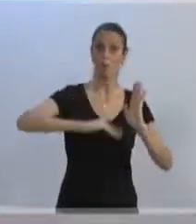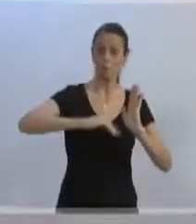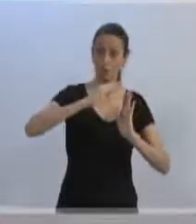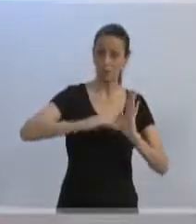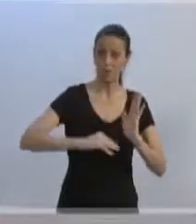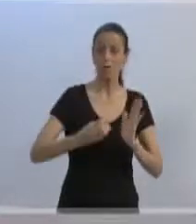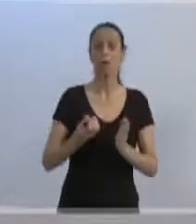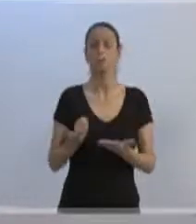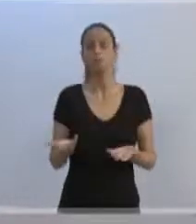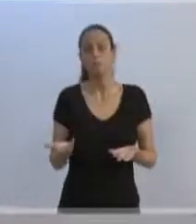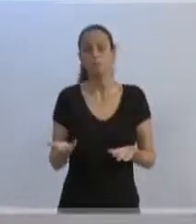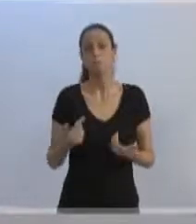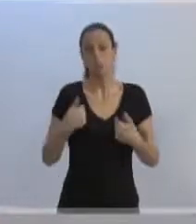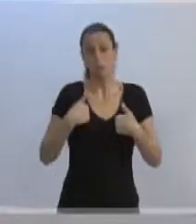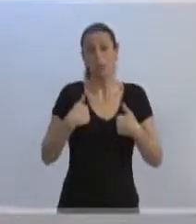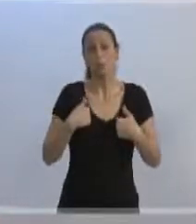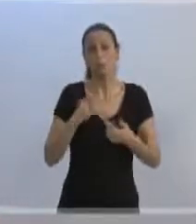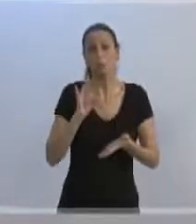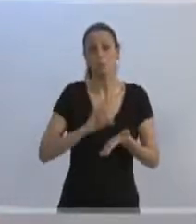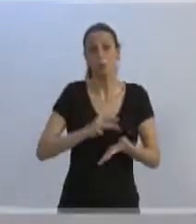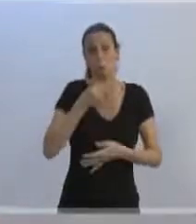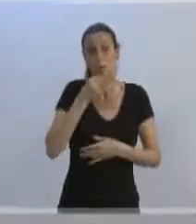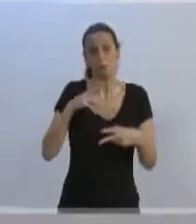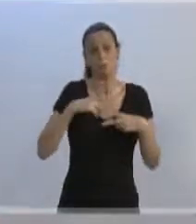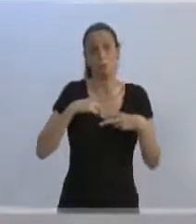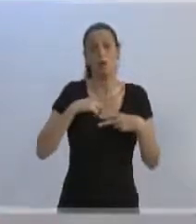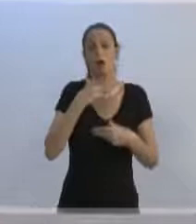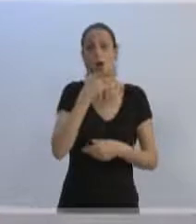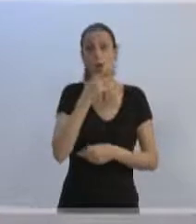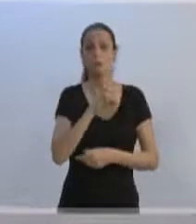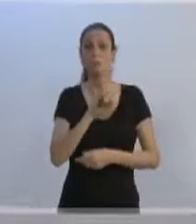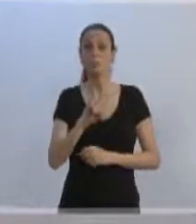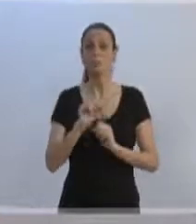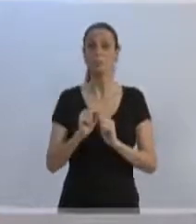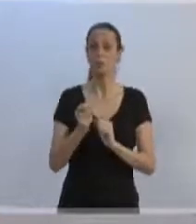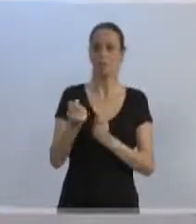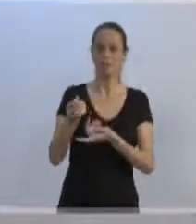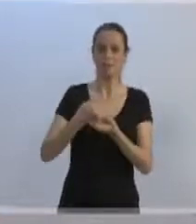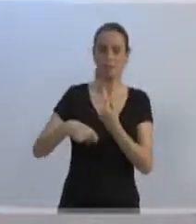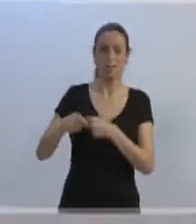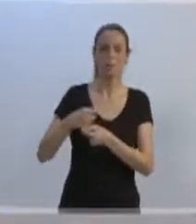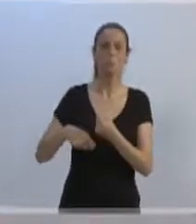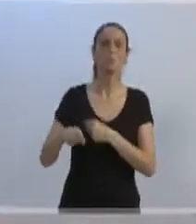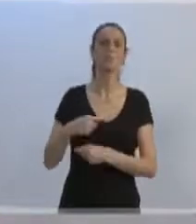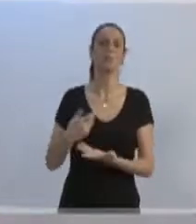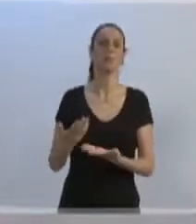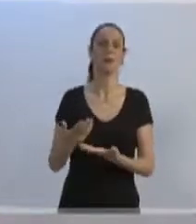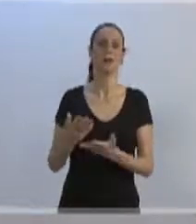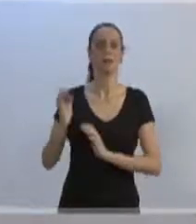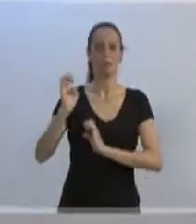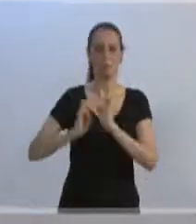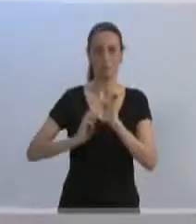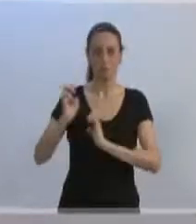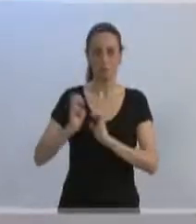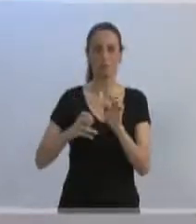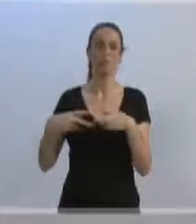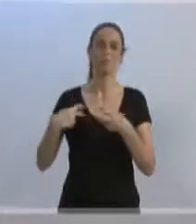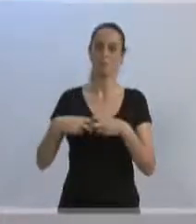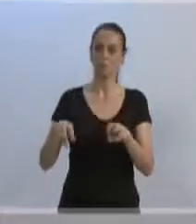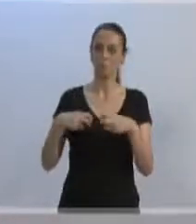eu particularmente aqui acho que se nós tivéssemos a possibilidade de negociar vereador cido semana ainda com a empresa